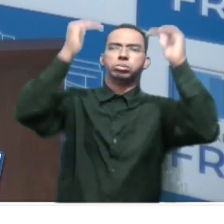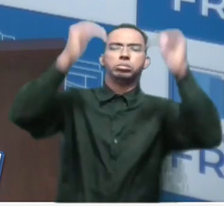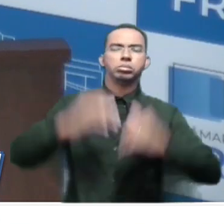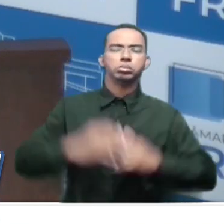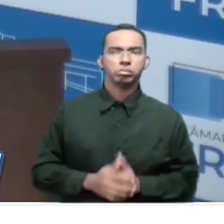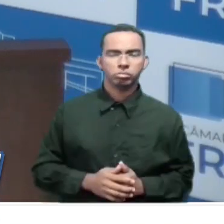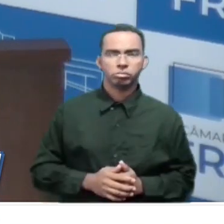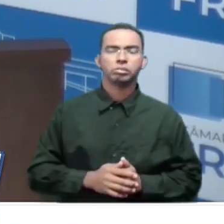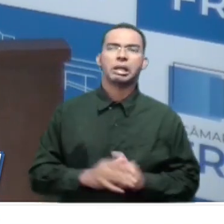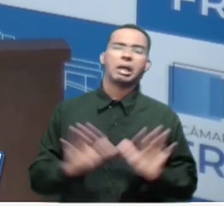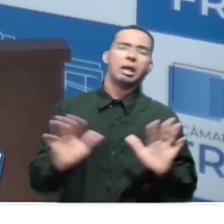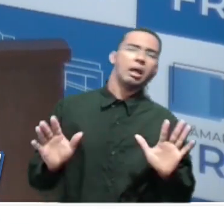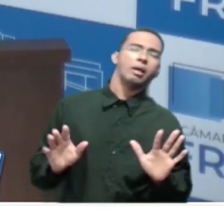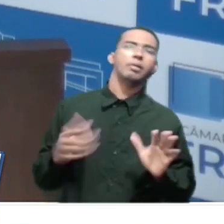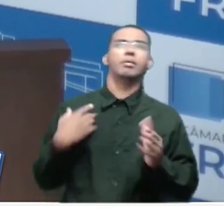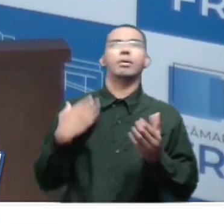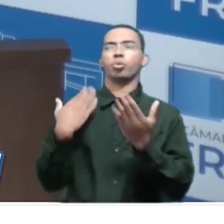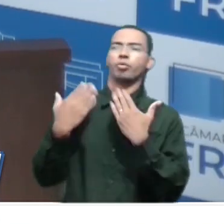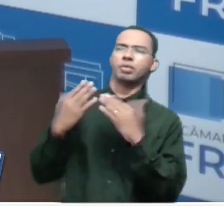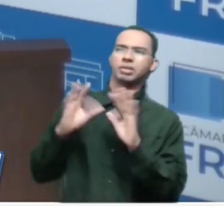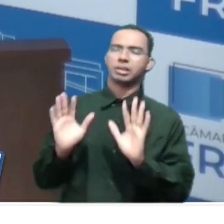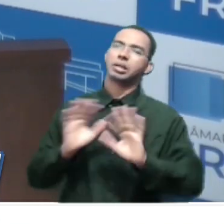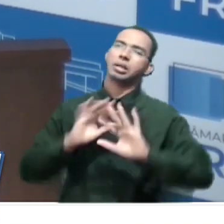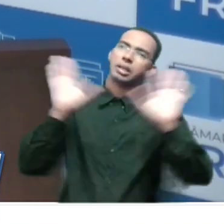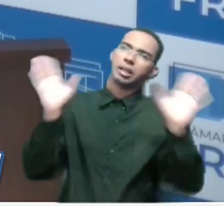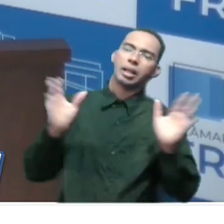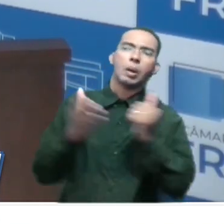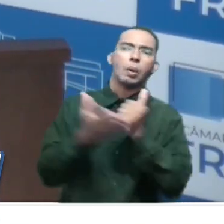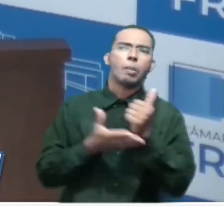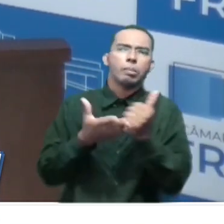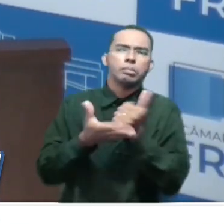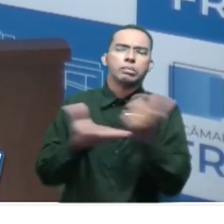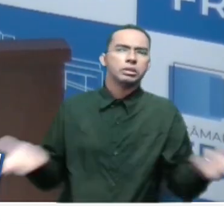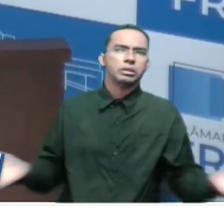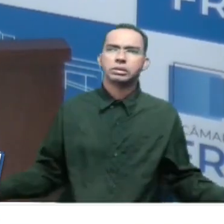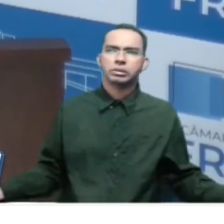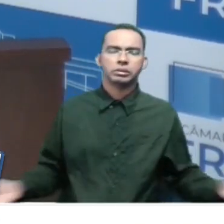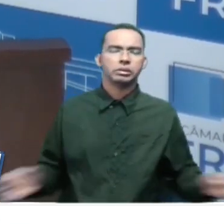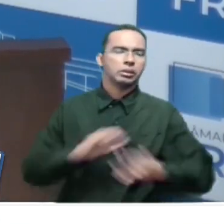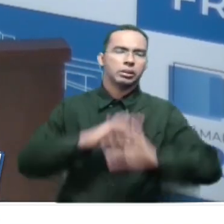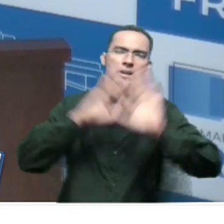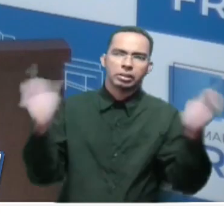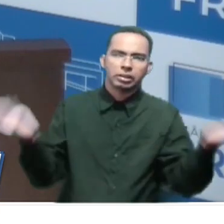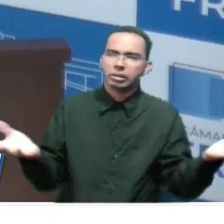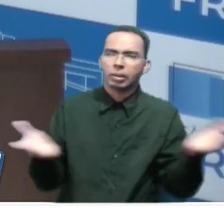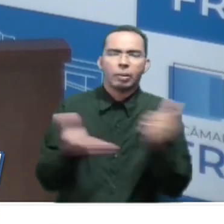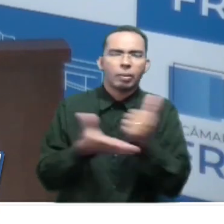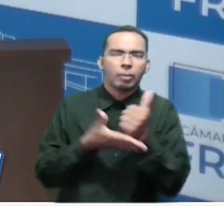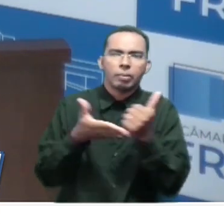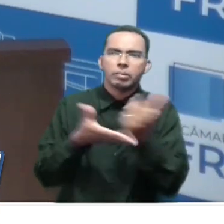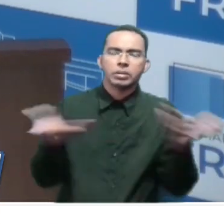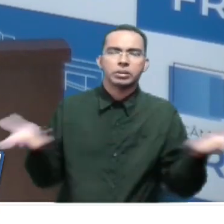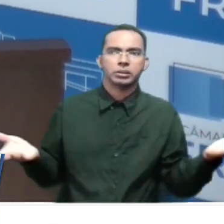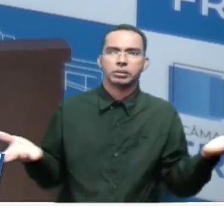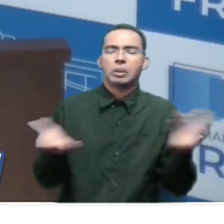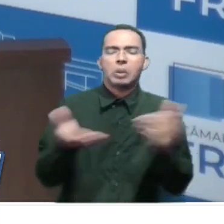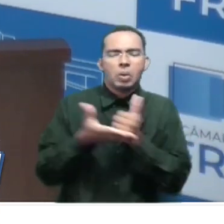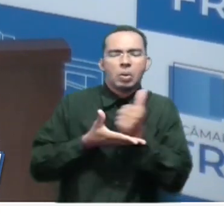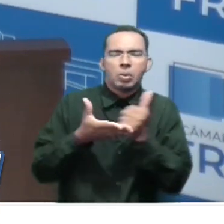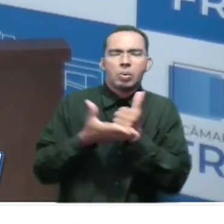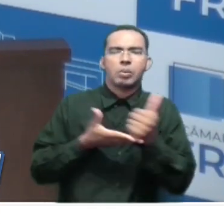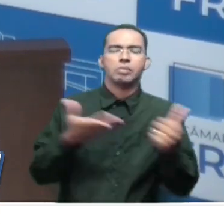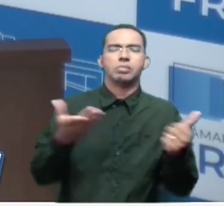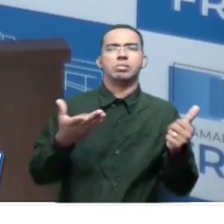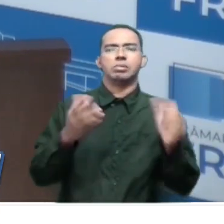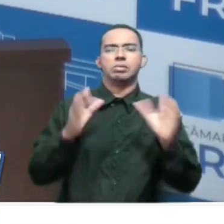Ah, mas vamos apurar. Claro, é o mínimo que se espera. Claro, é o mínimo. É o mínimo que se espera os